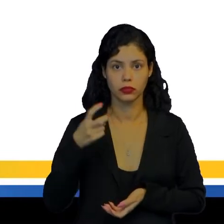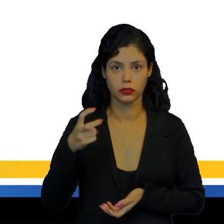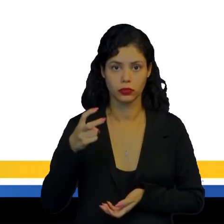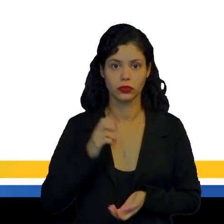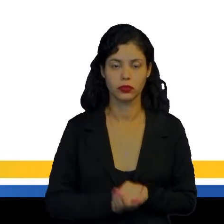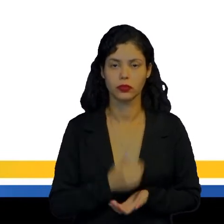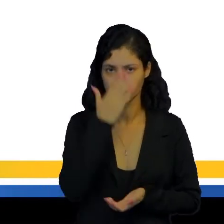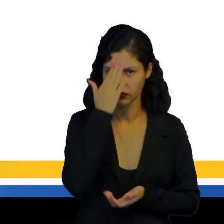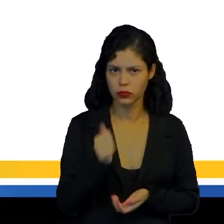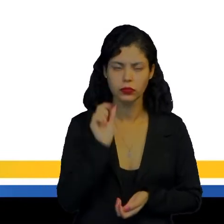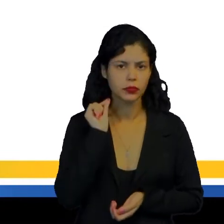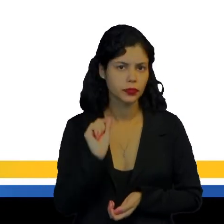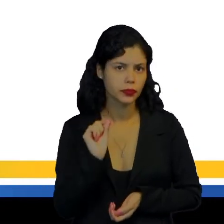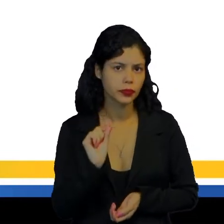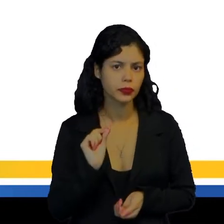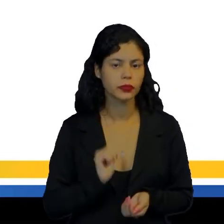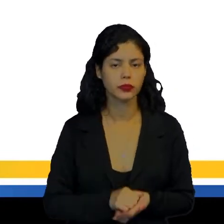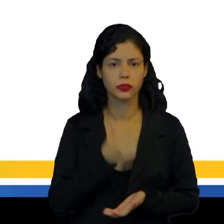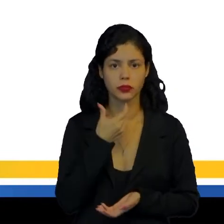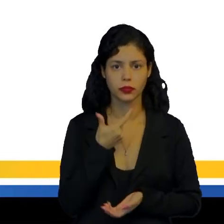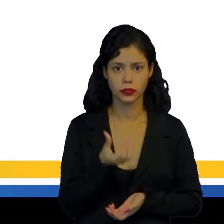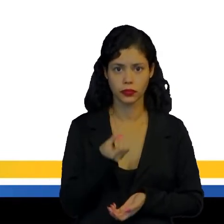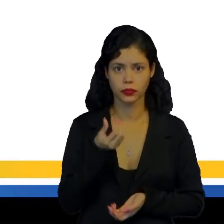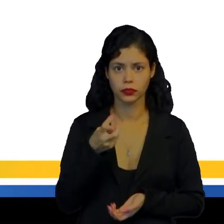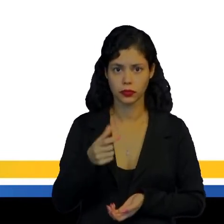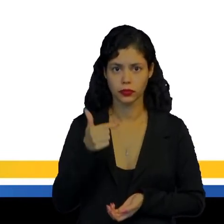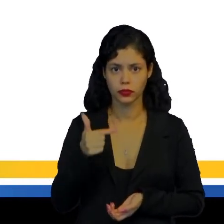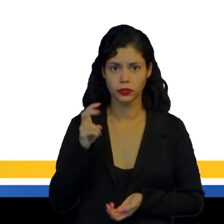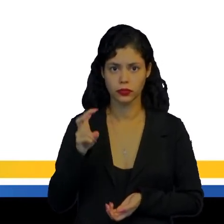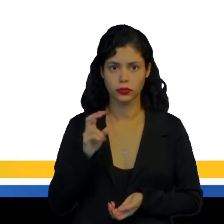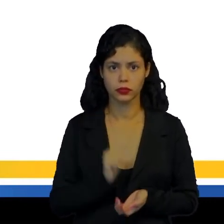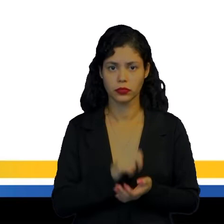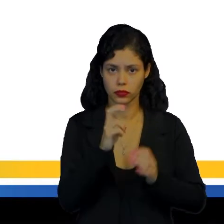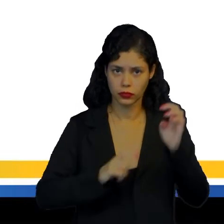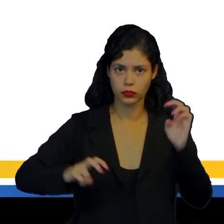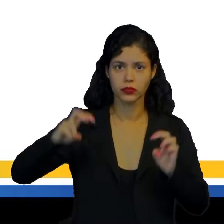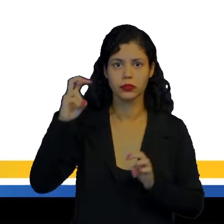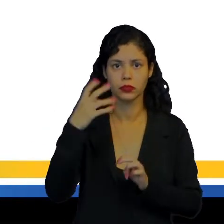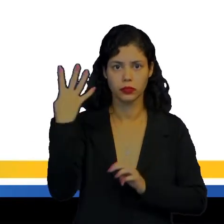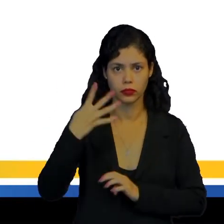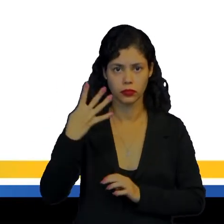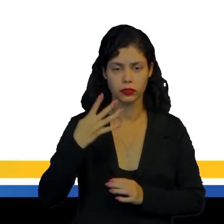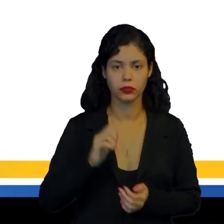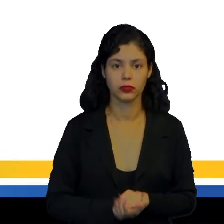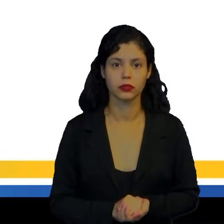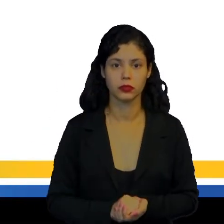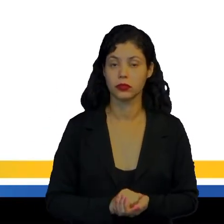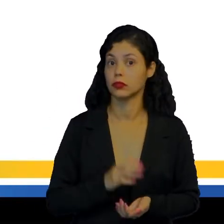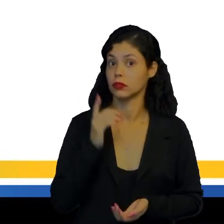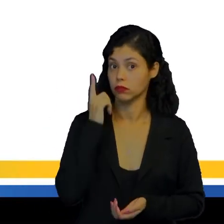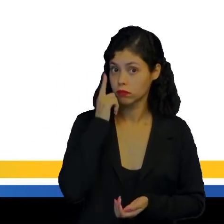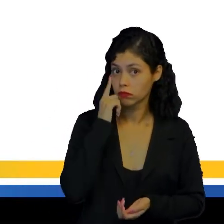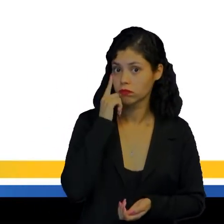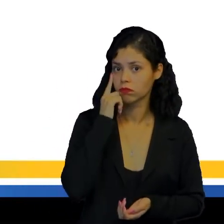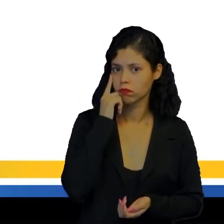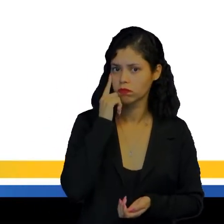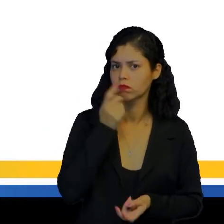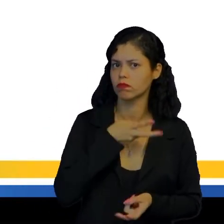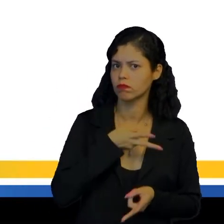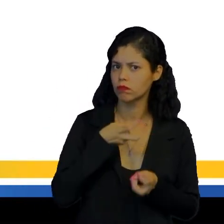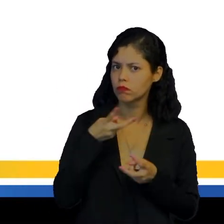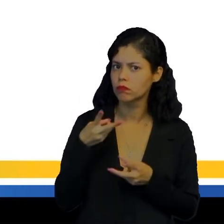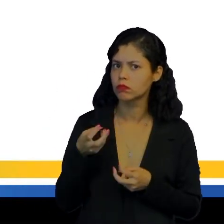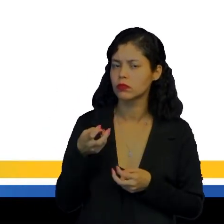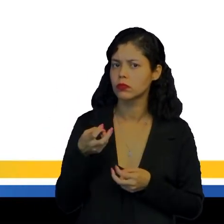625, sabemos que 625 é igual a 5 elevado à quarta. Opa, então espera aí. Então